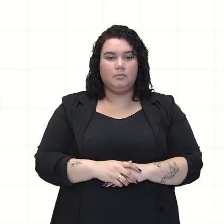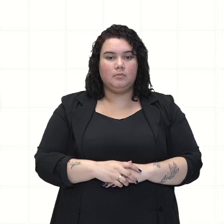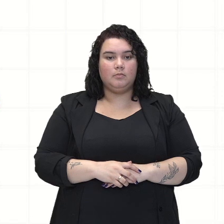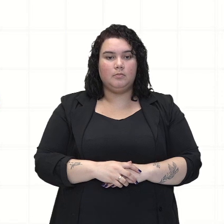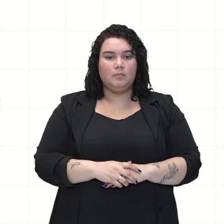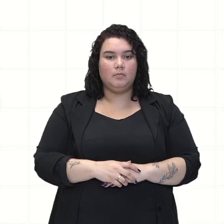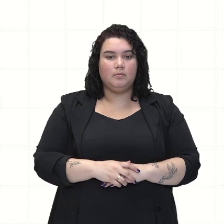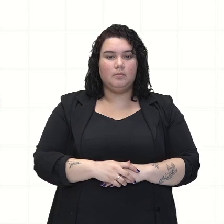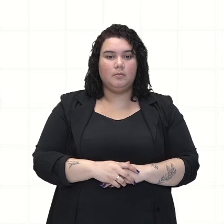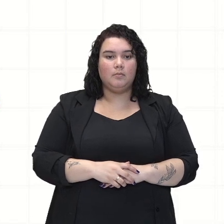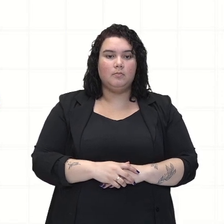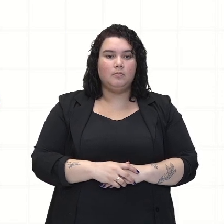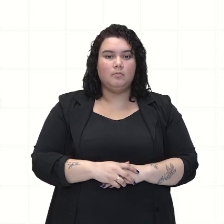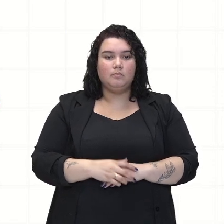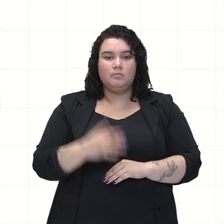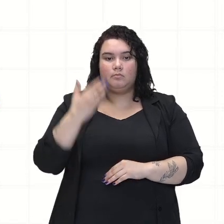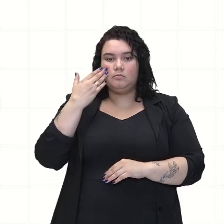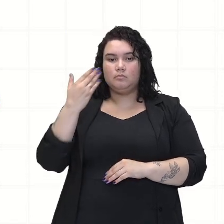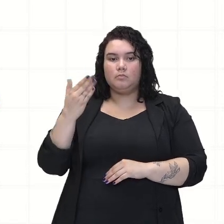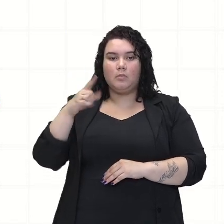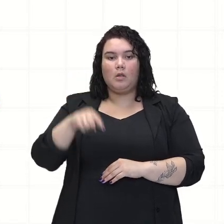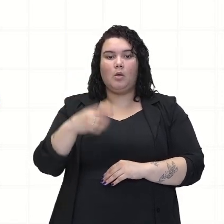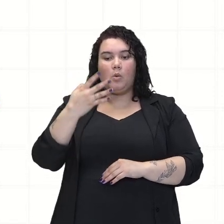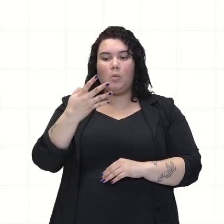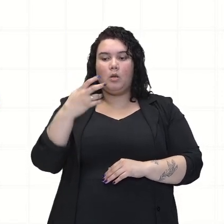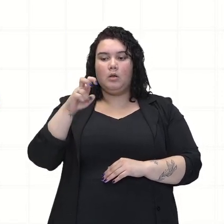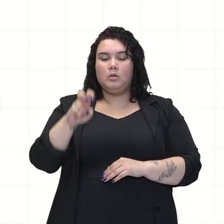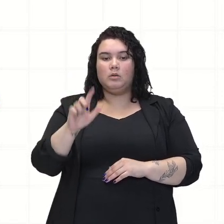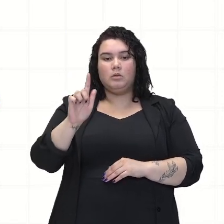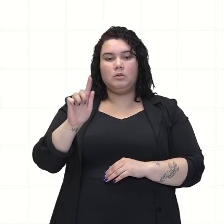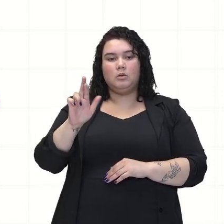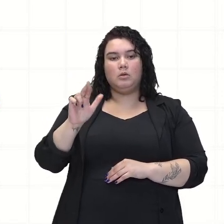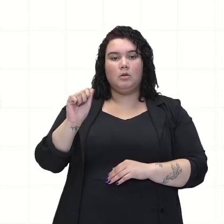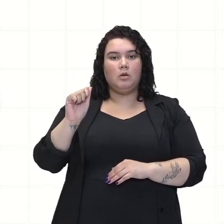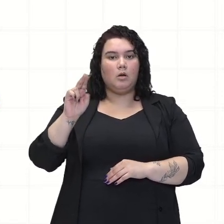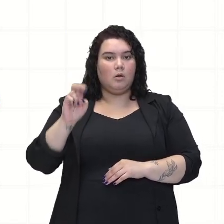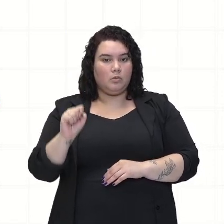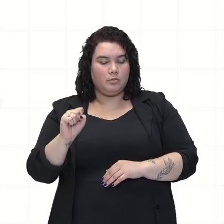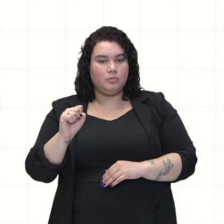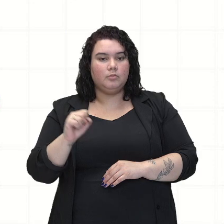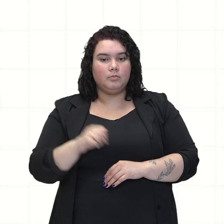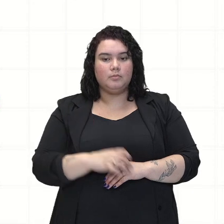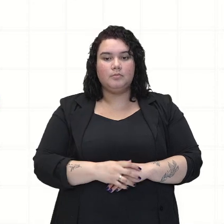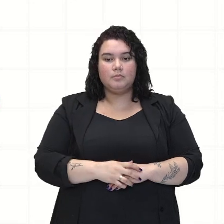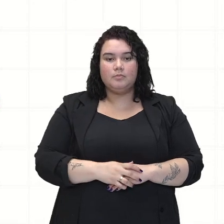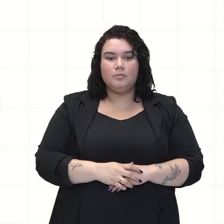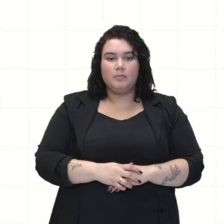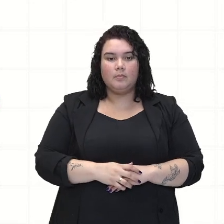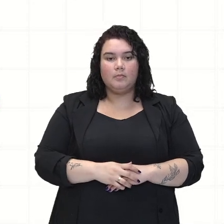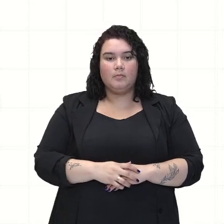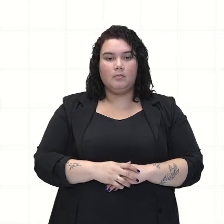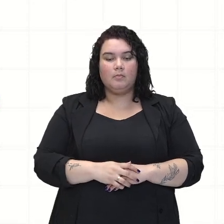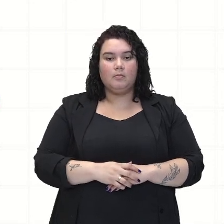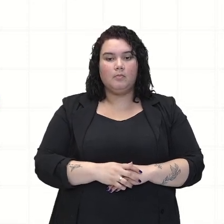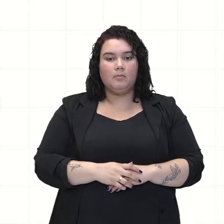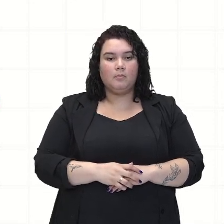girou. Então, 45 graus. Então, sempre temos um ponto